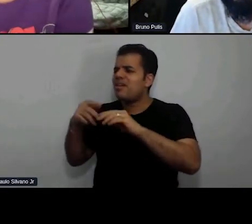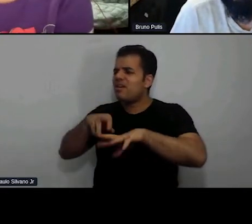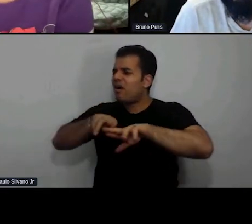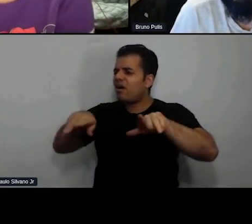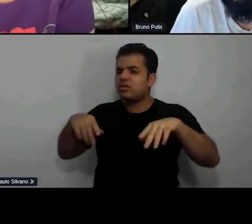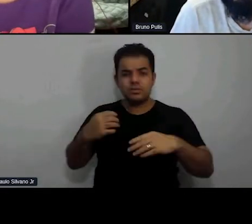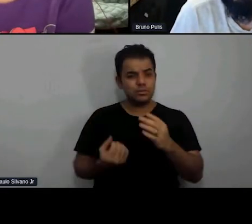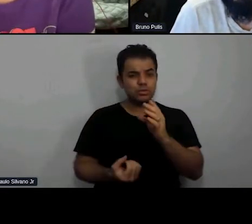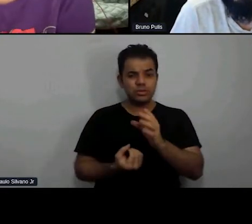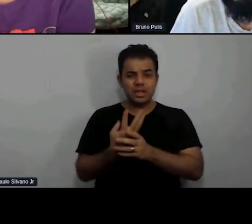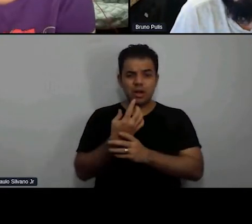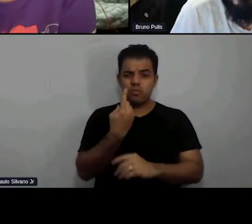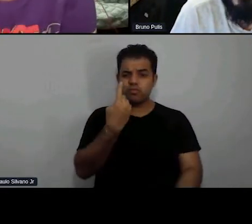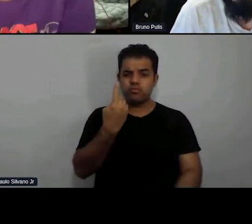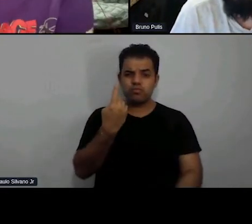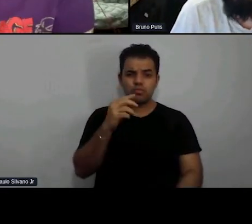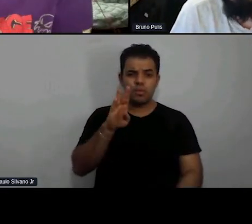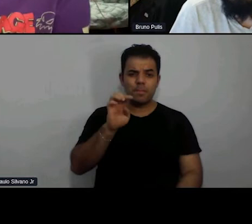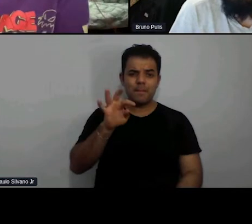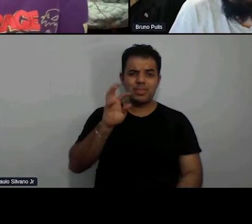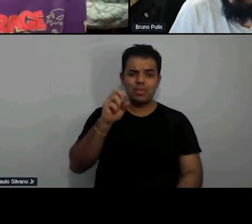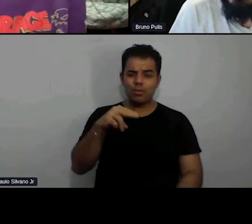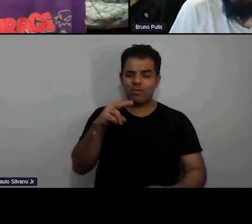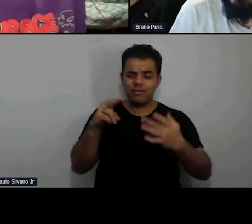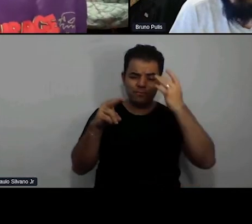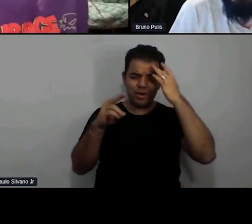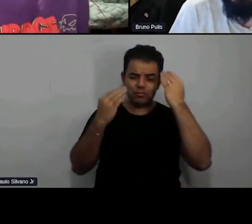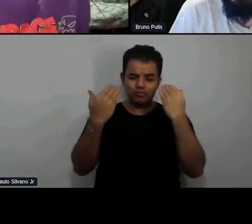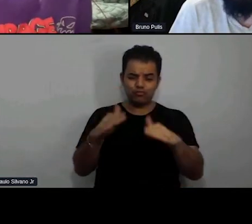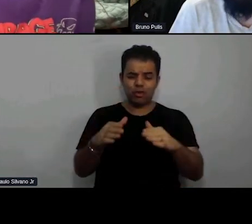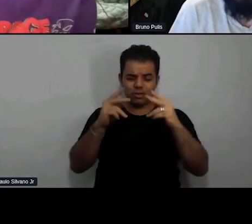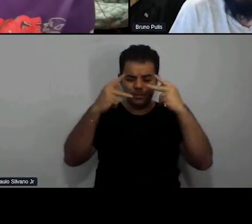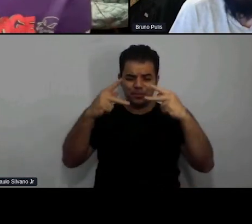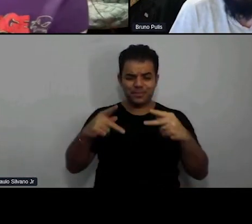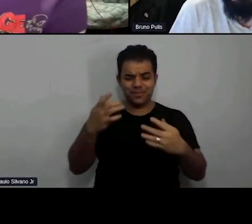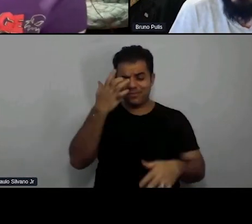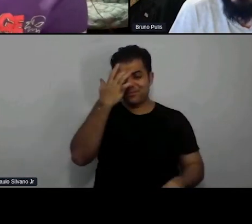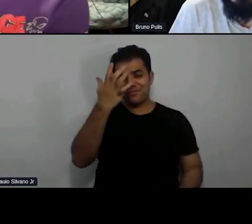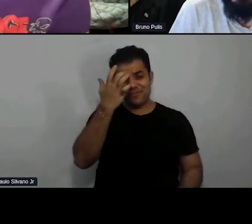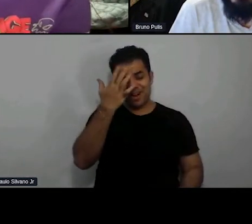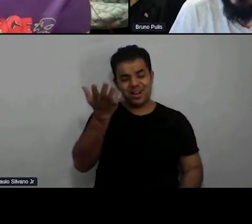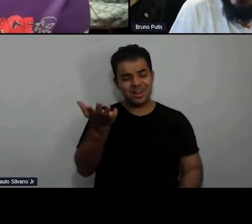button? Por quê? Sim. Sabe?